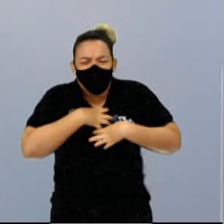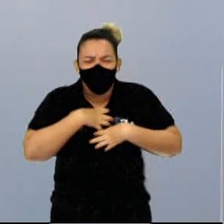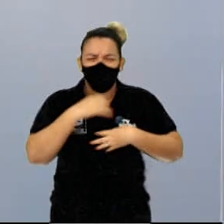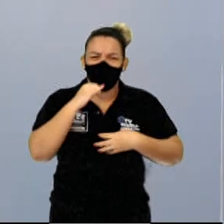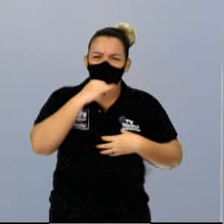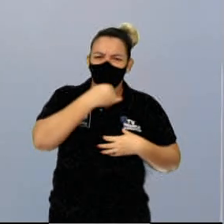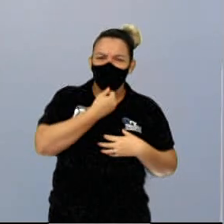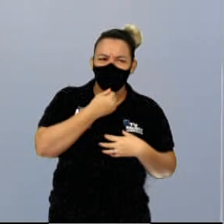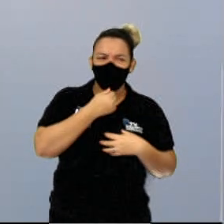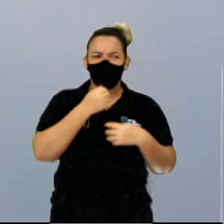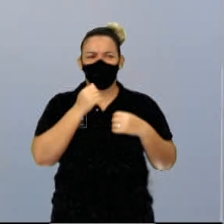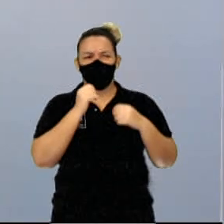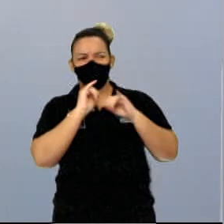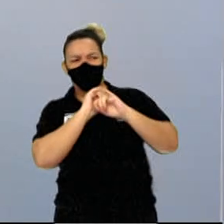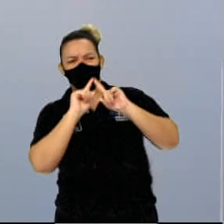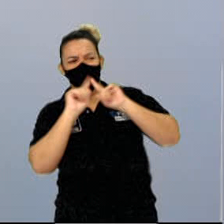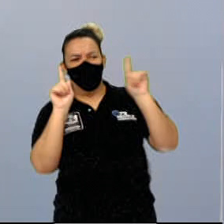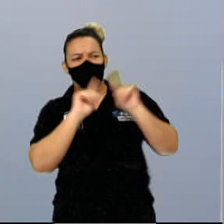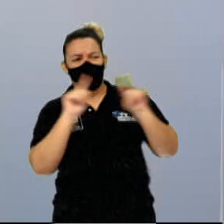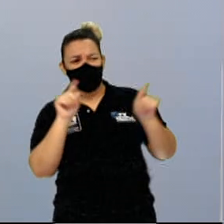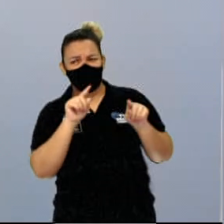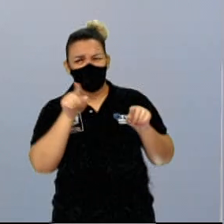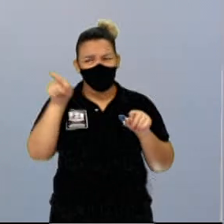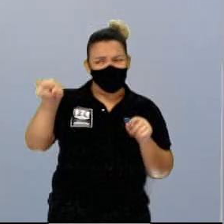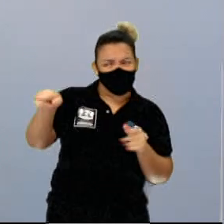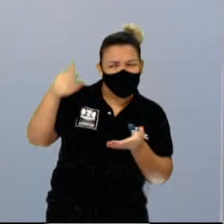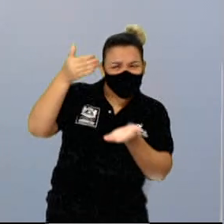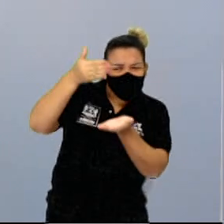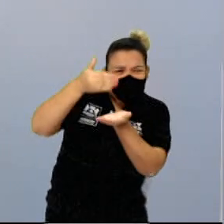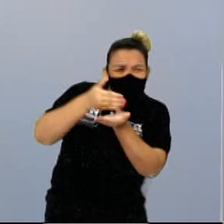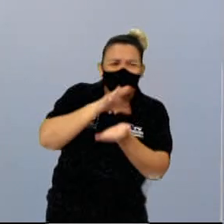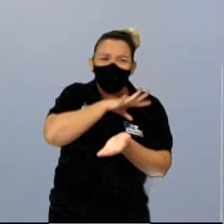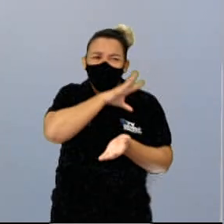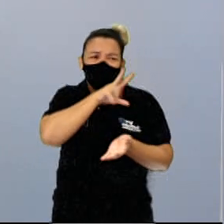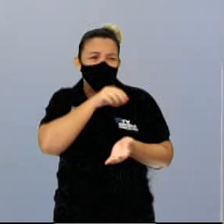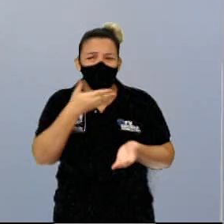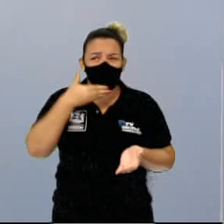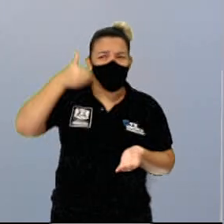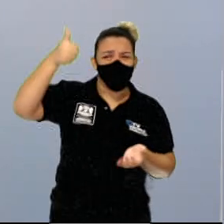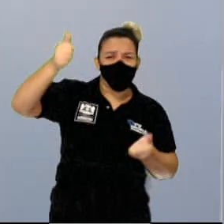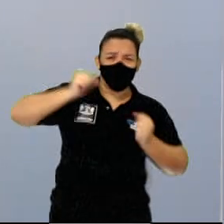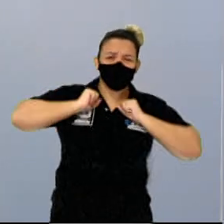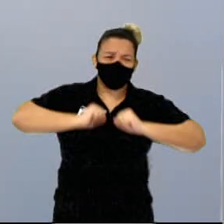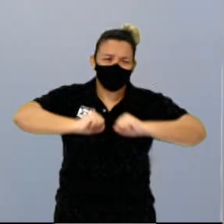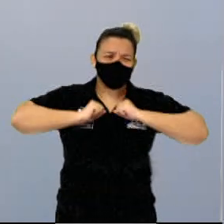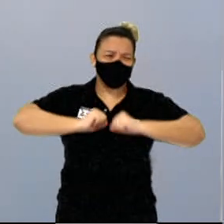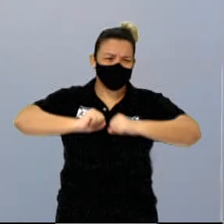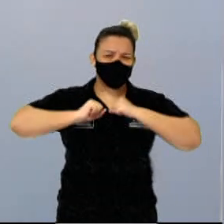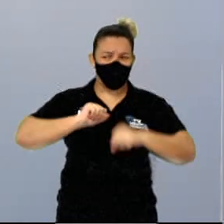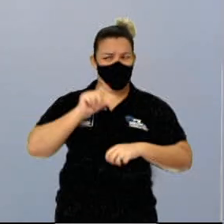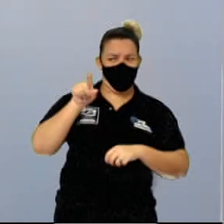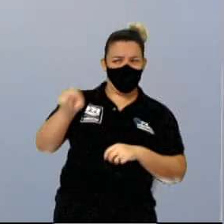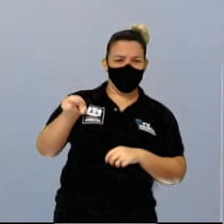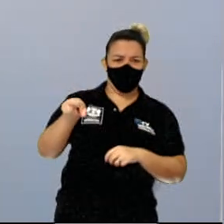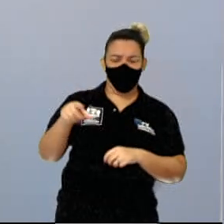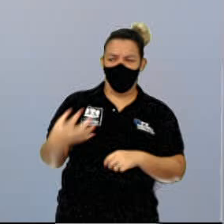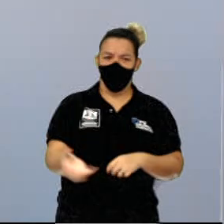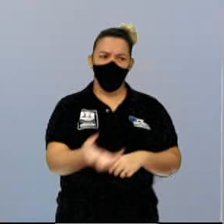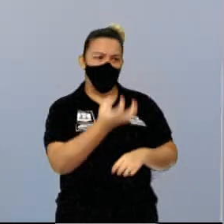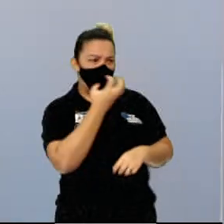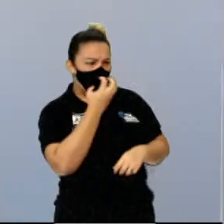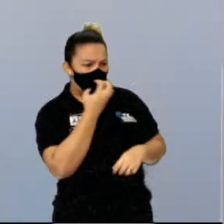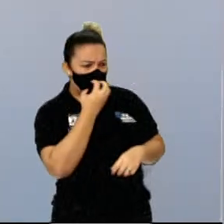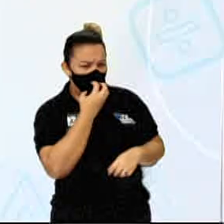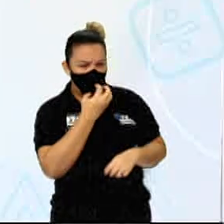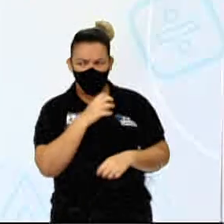ridicularizou, dizendo: aquele pequeno animal é melhor corredor que você. Ao que o cão de caça, virando-se para